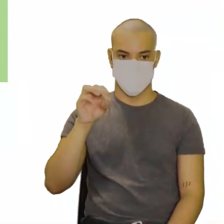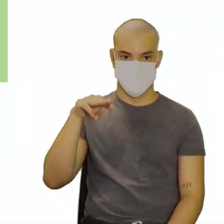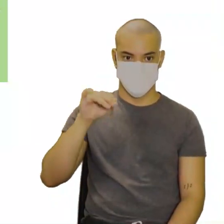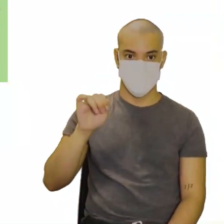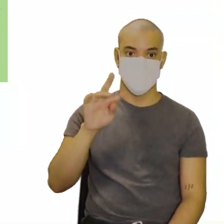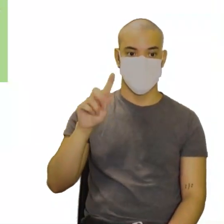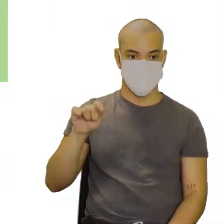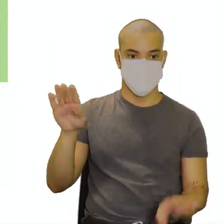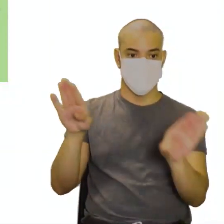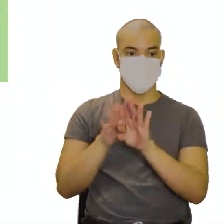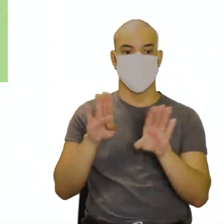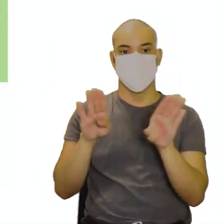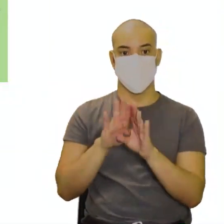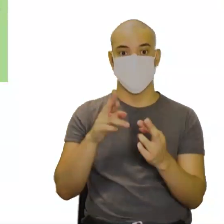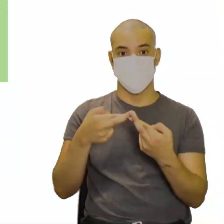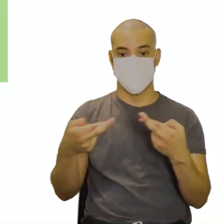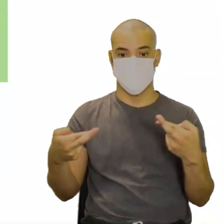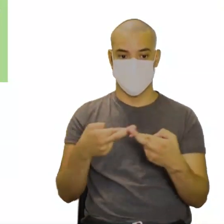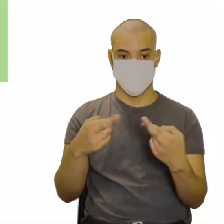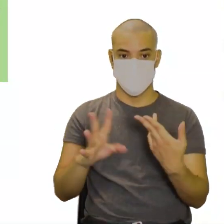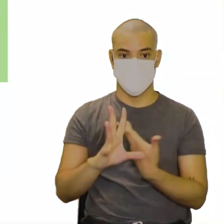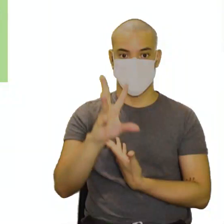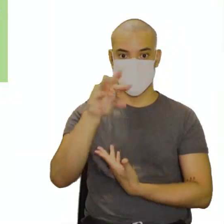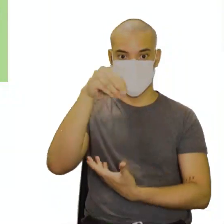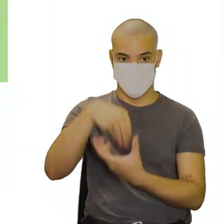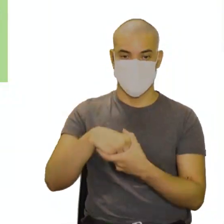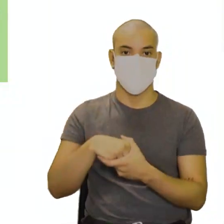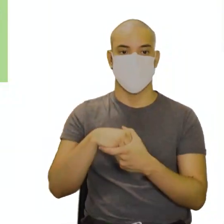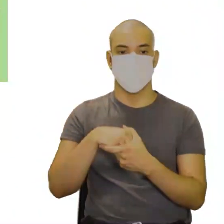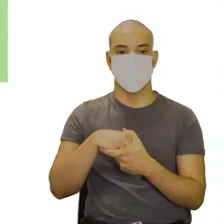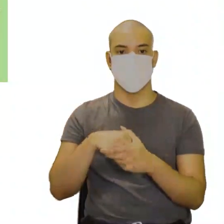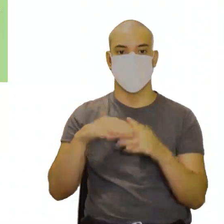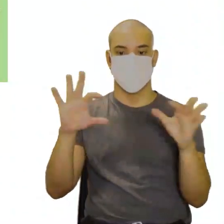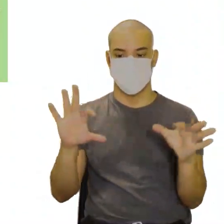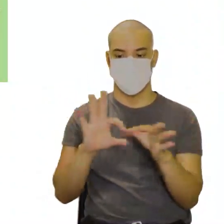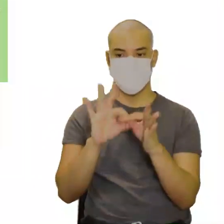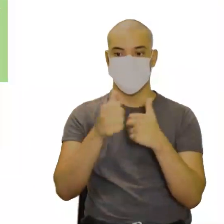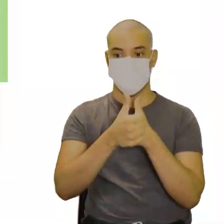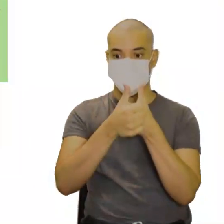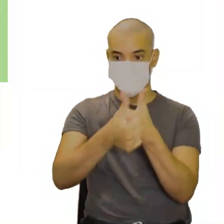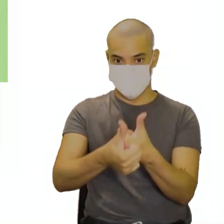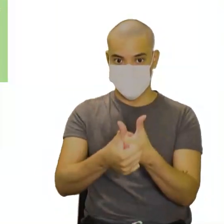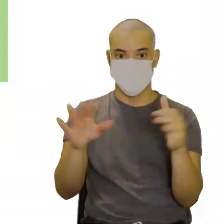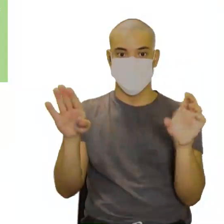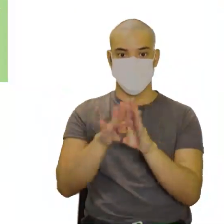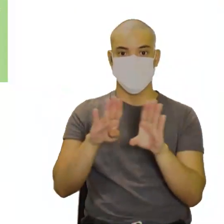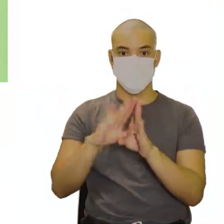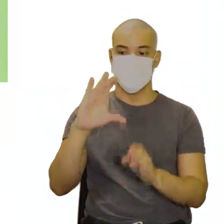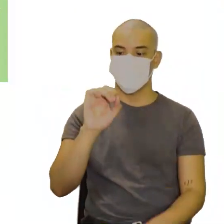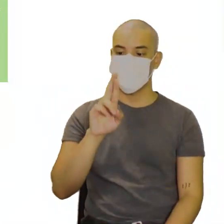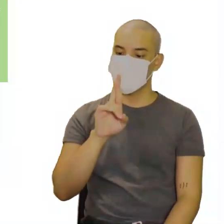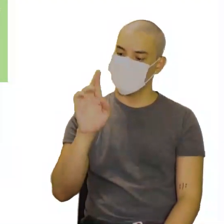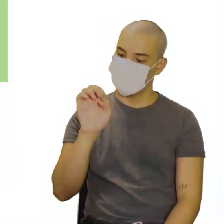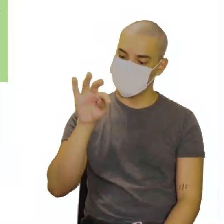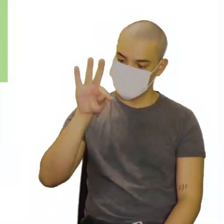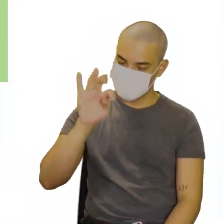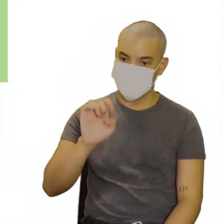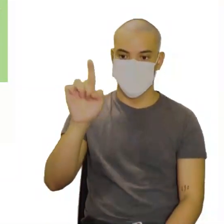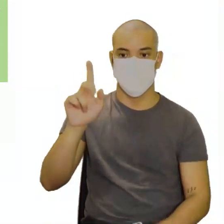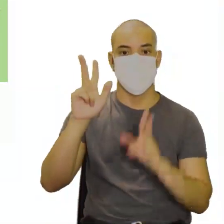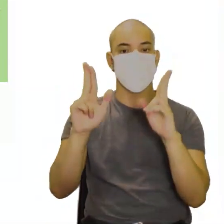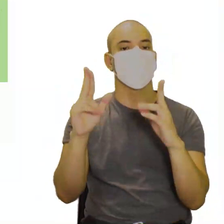correto? E uma resistência interna equivalente. E aqui a corrente que percorre é igual. Como é que nós podemos montar